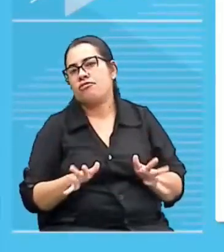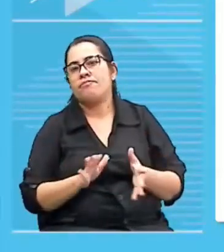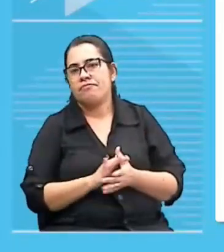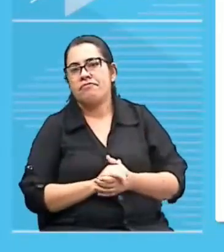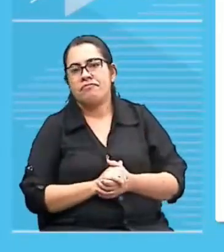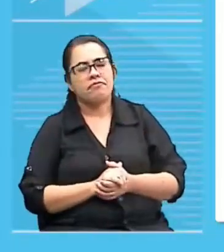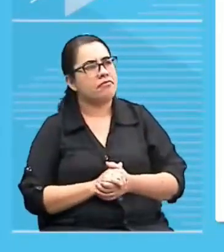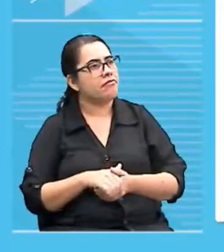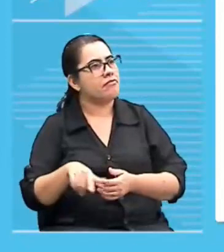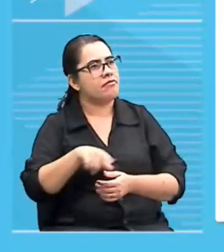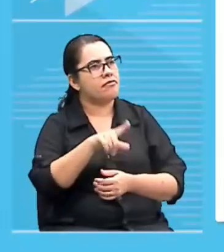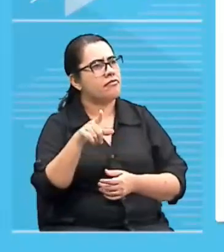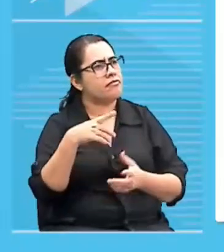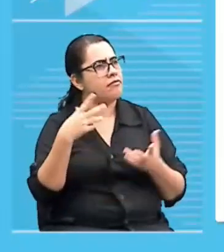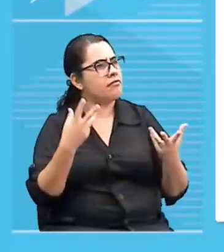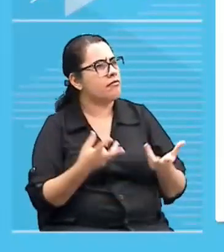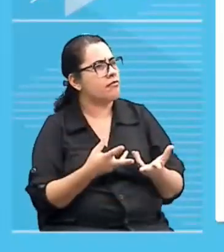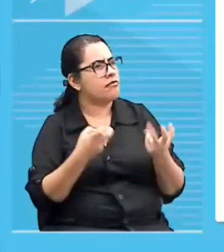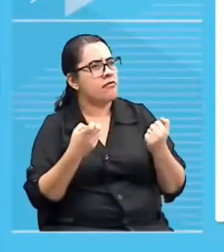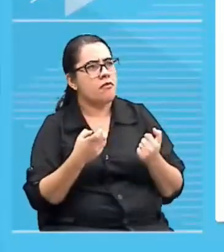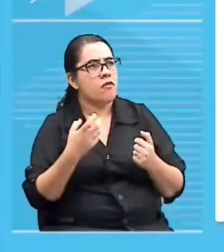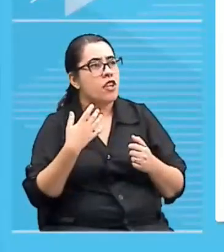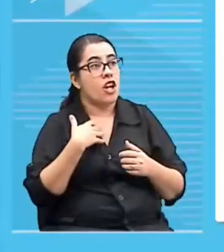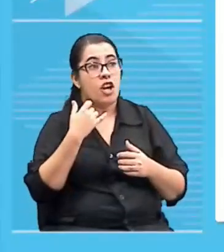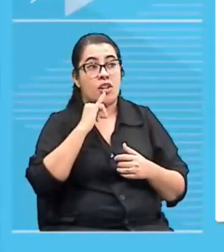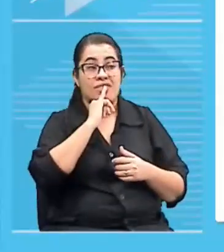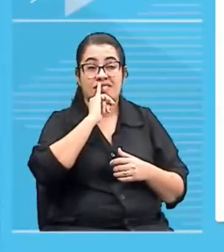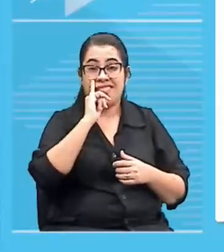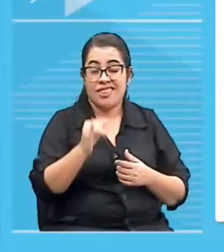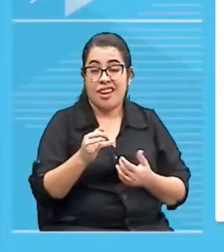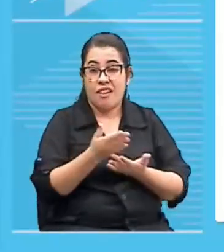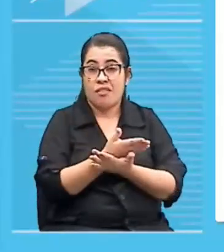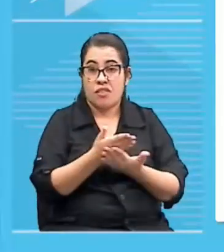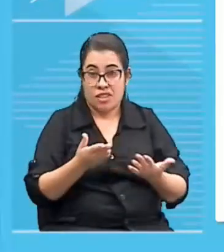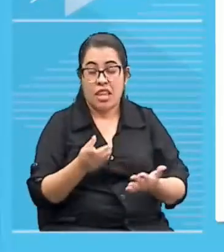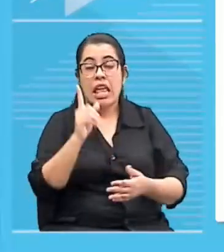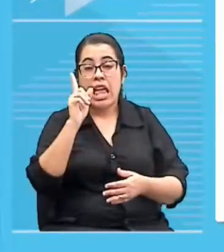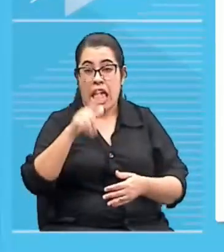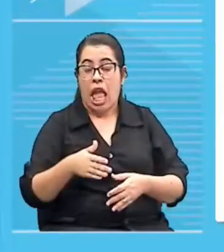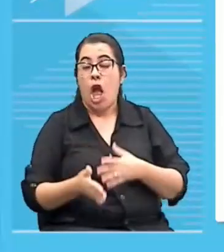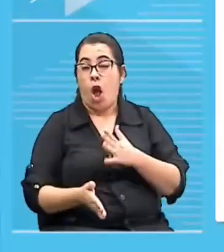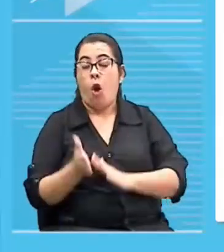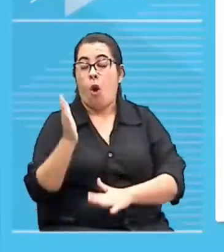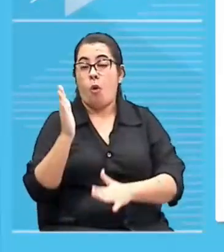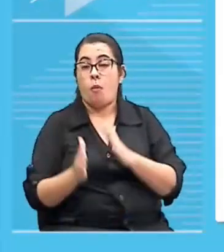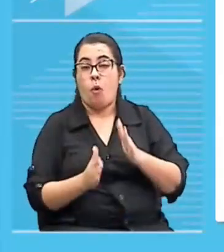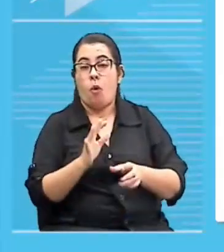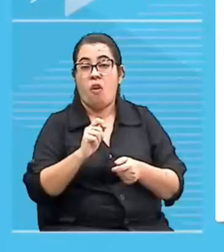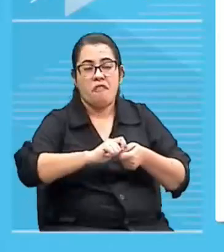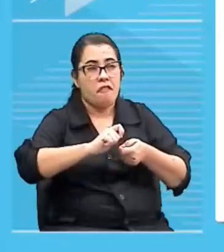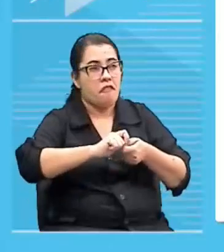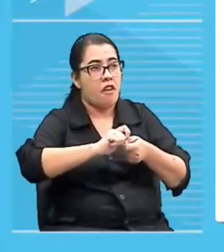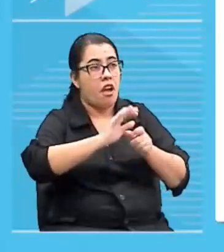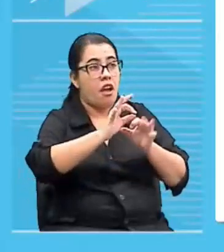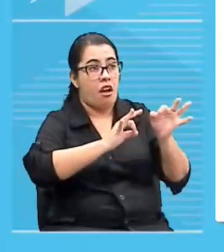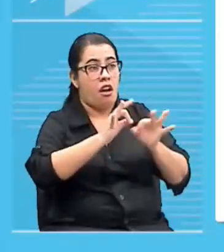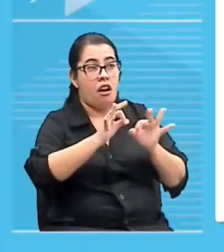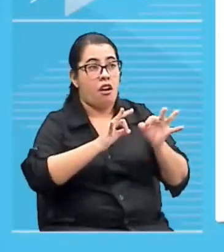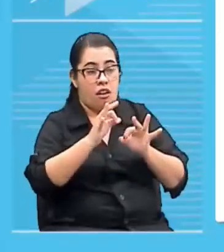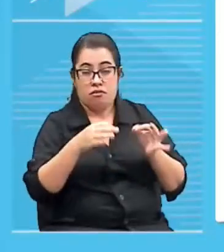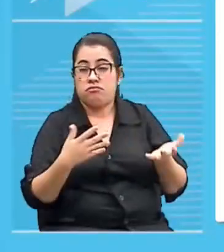já. Percebam que se eu não tivesse falado para vocês que ela foi feita por um robô, que